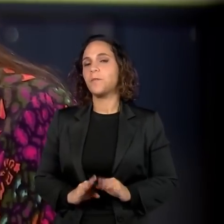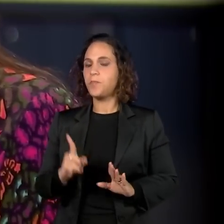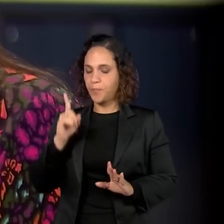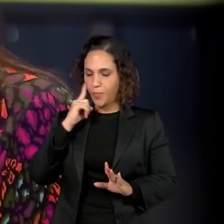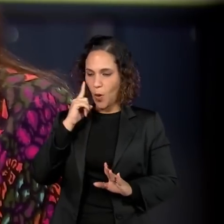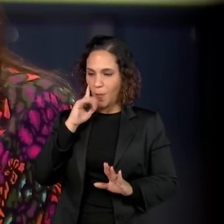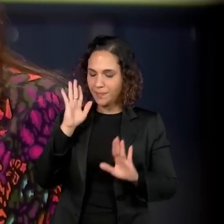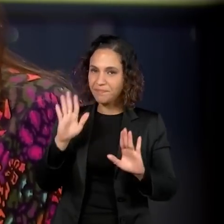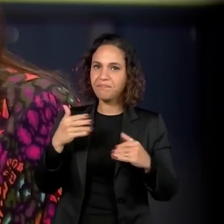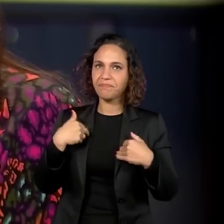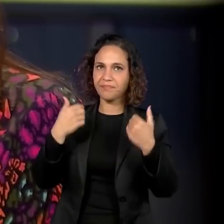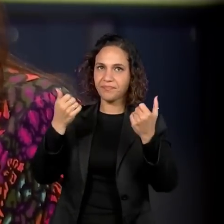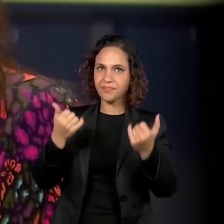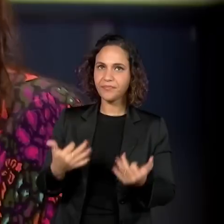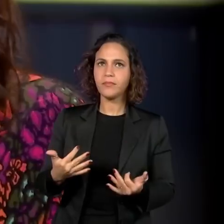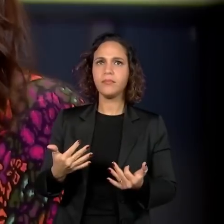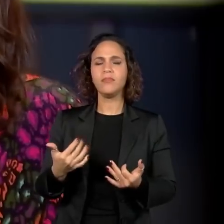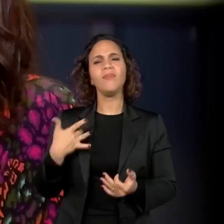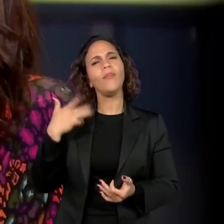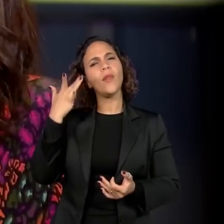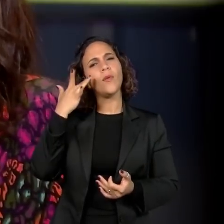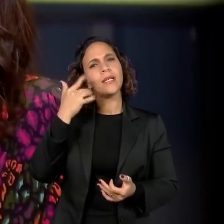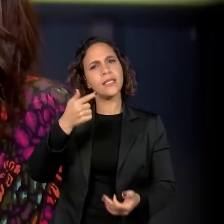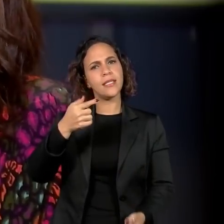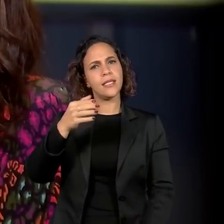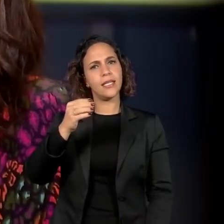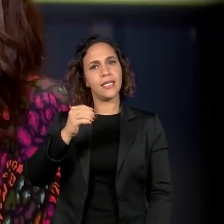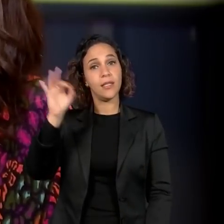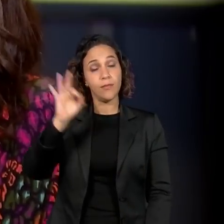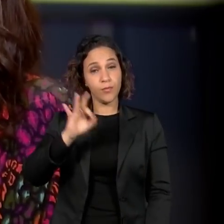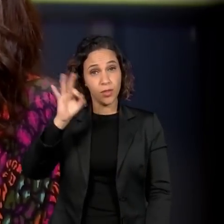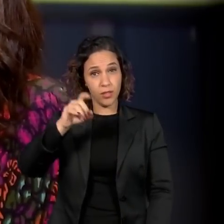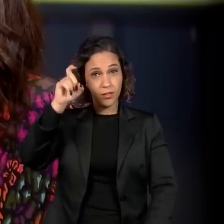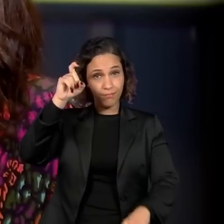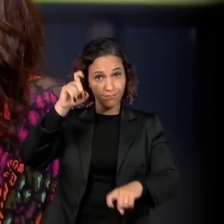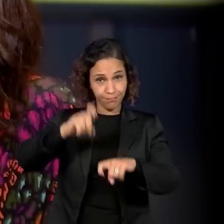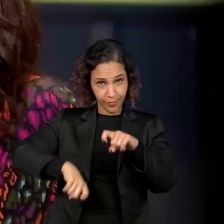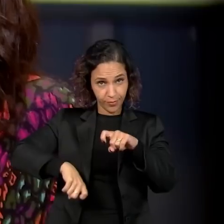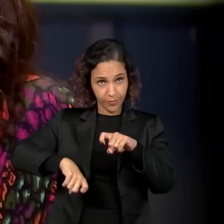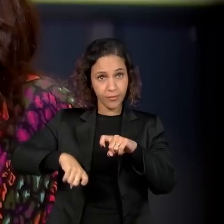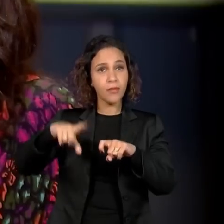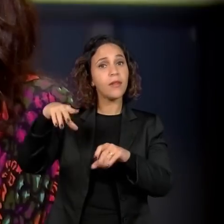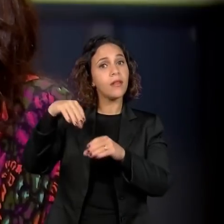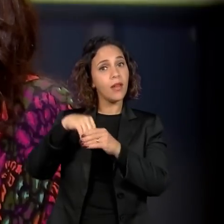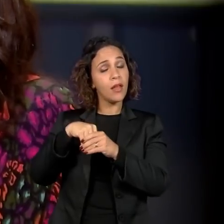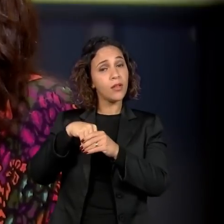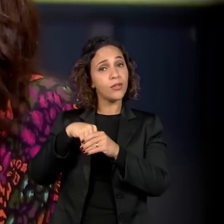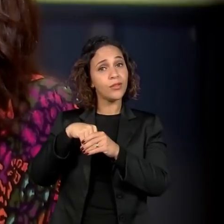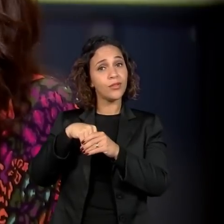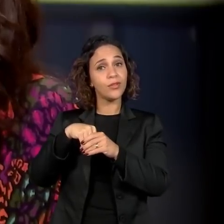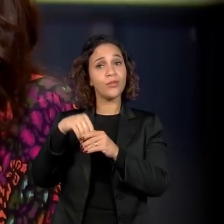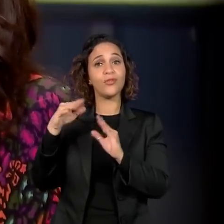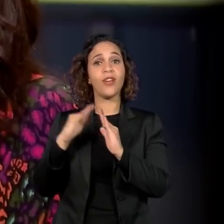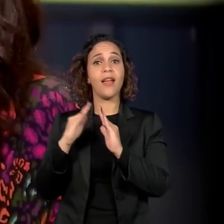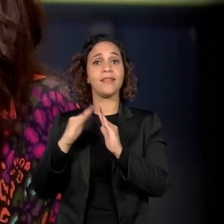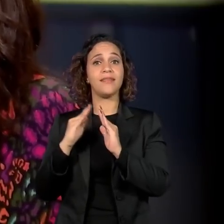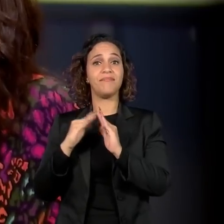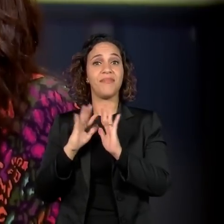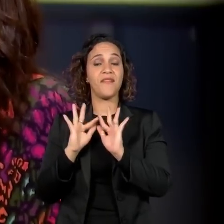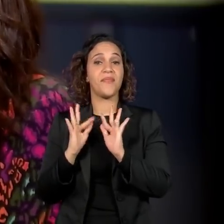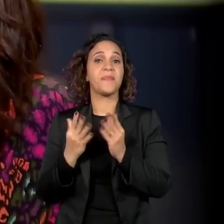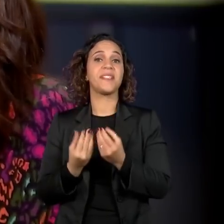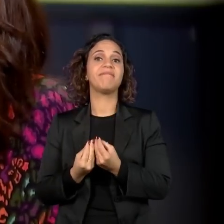só, se eu não me engano, 70% dos abusos que acontecem no país são provocados por pessoas da família,